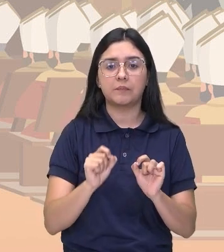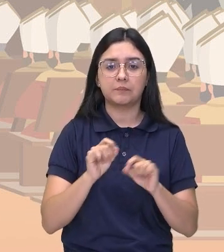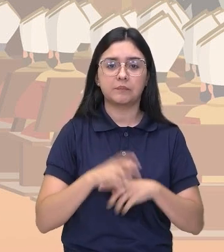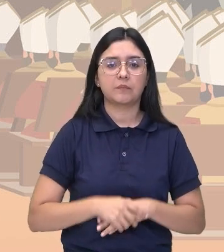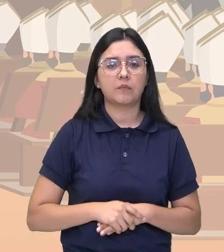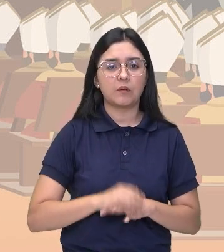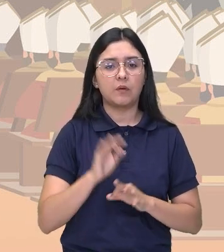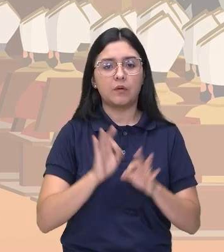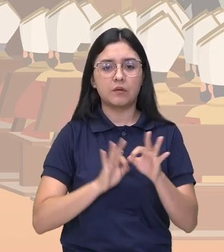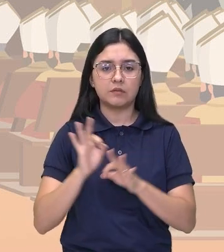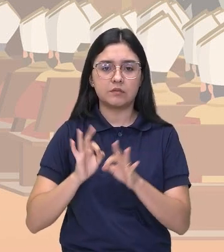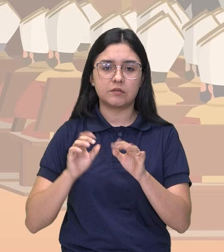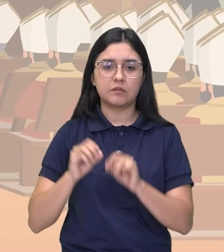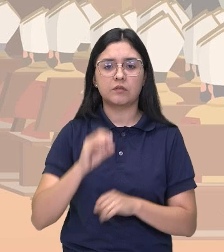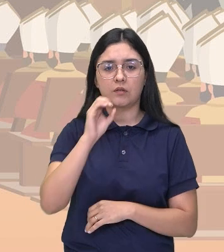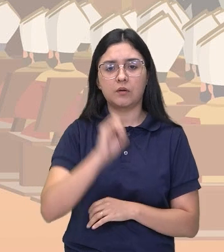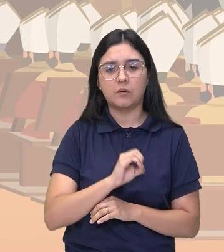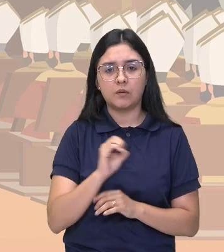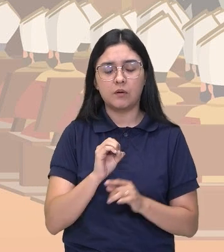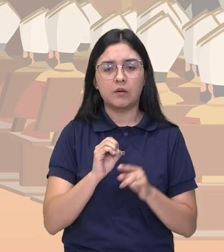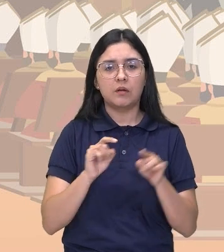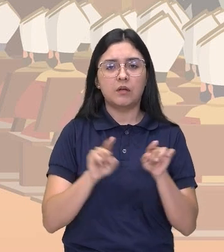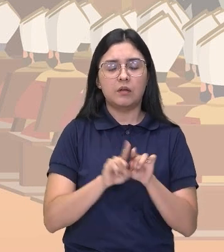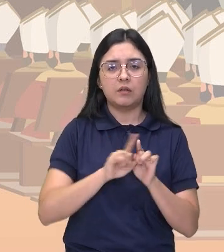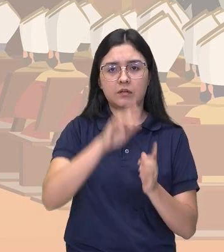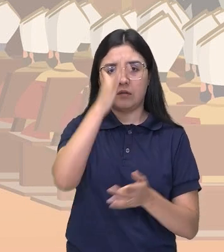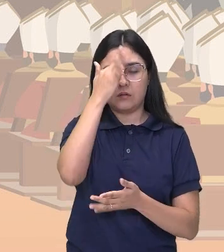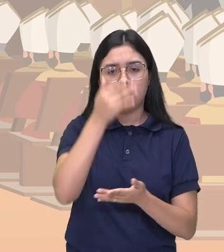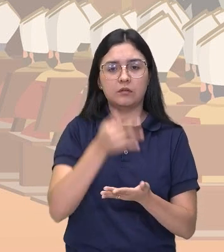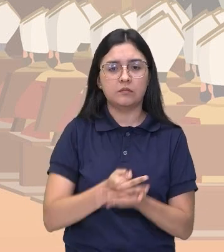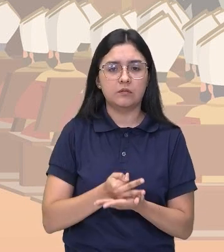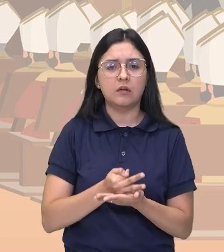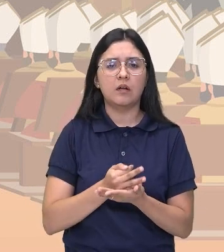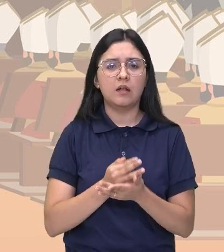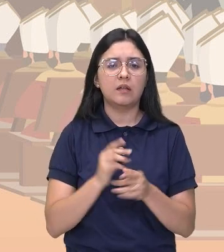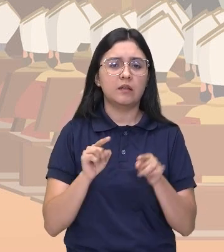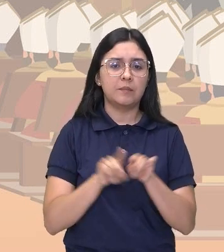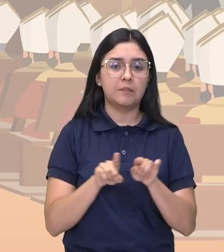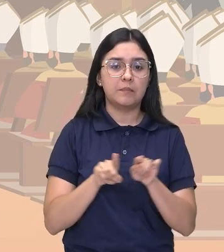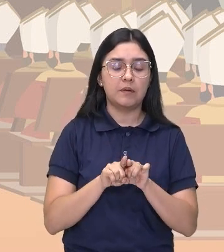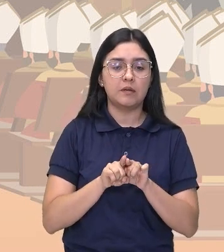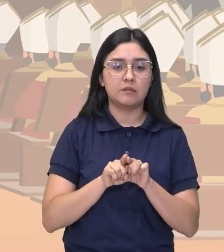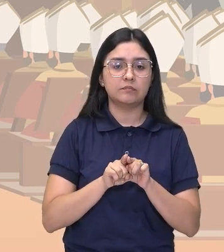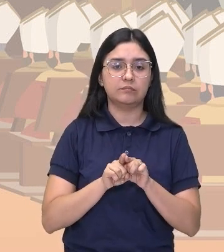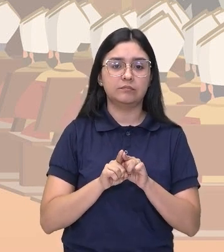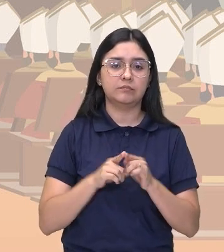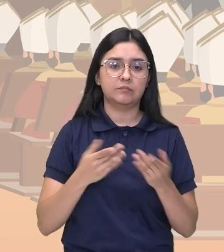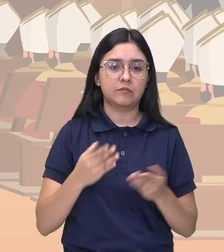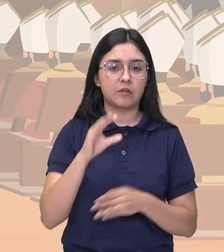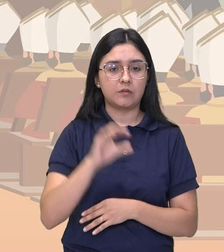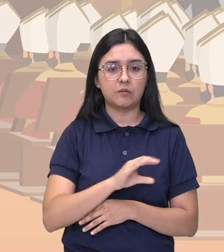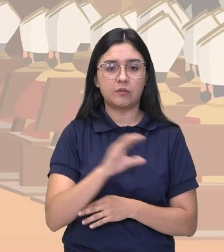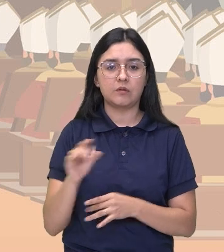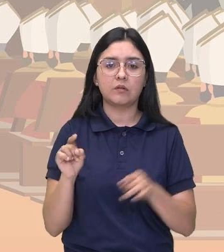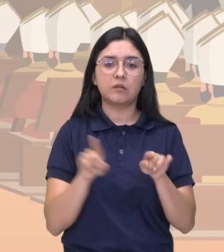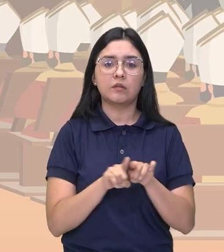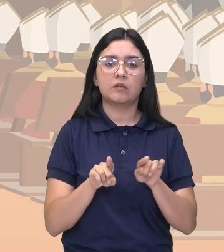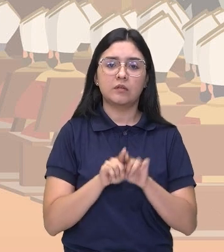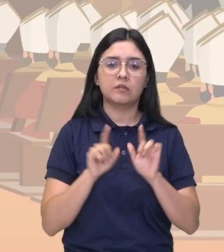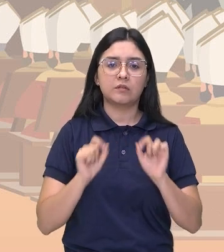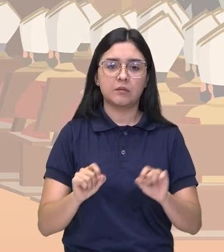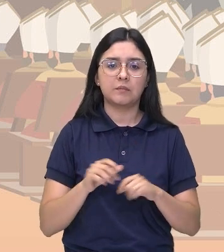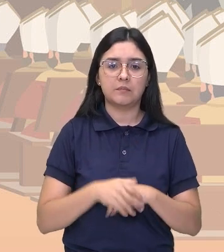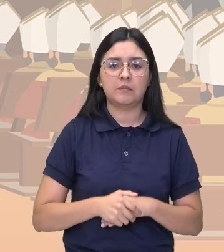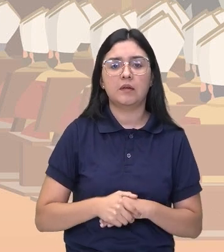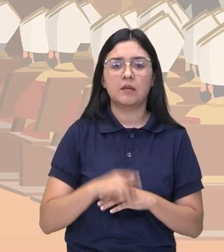manutenção dos dogmas da cristandade, dogmas católicos daquele momento, e também perseguir os chamados